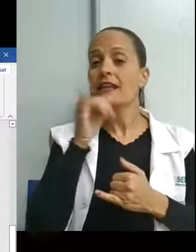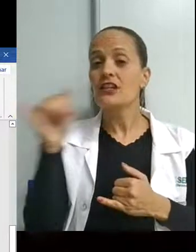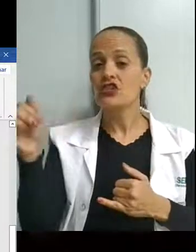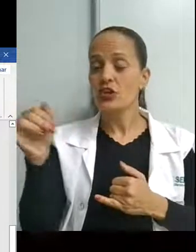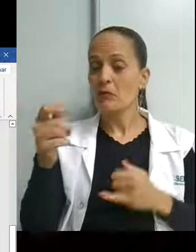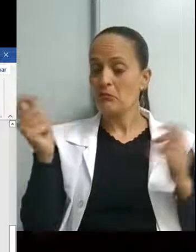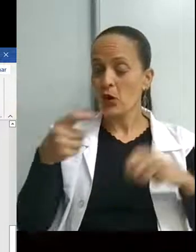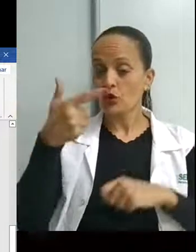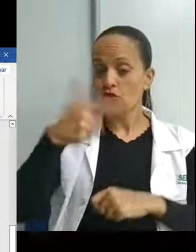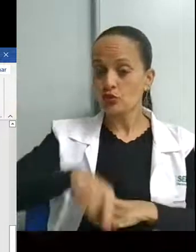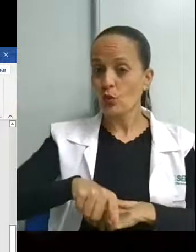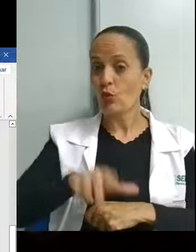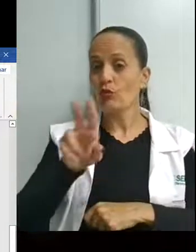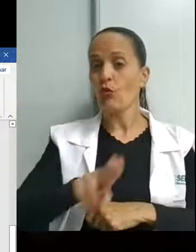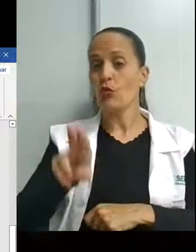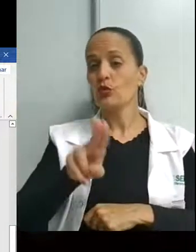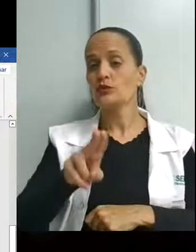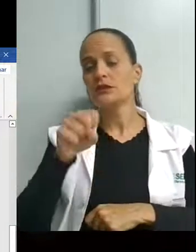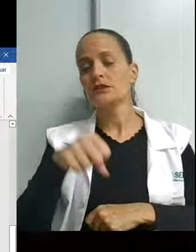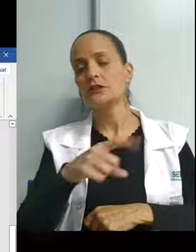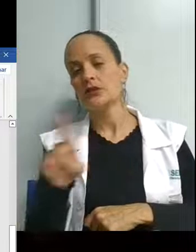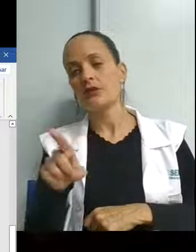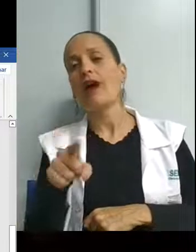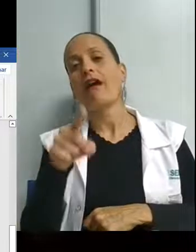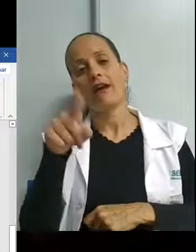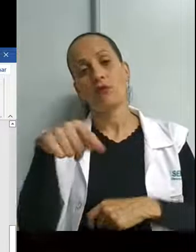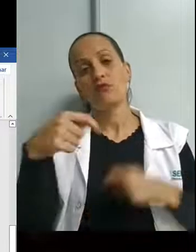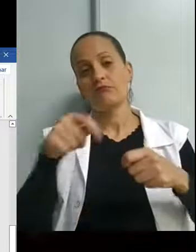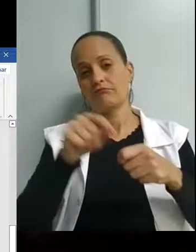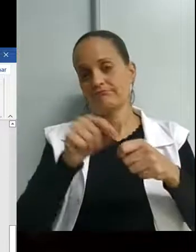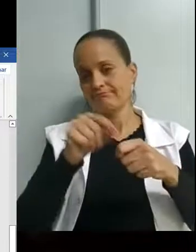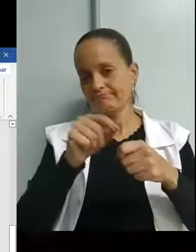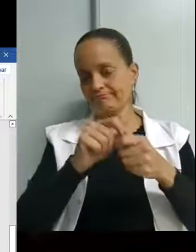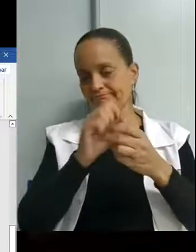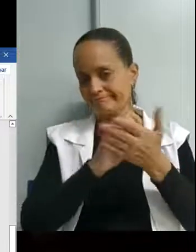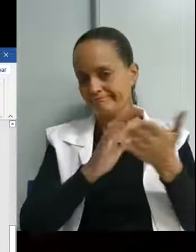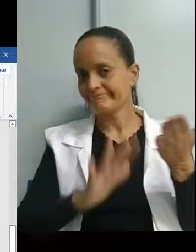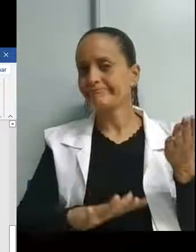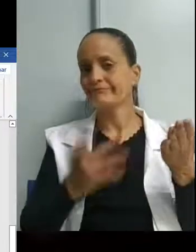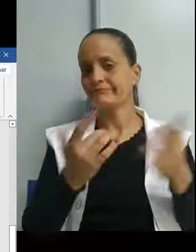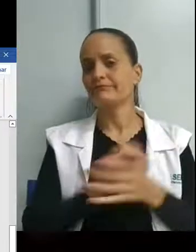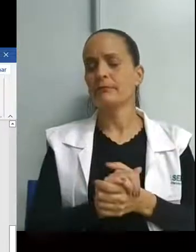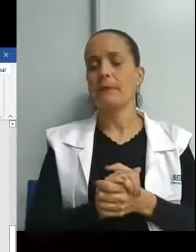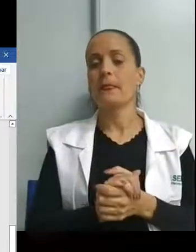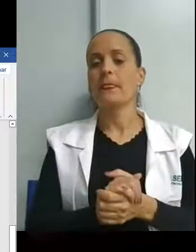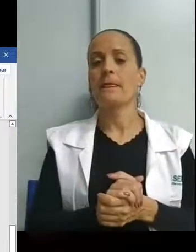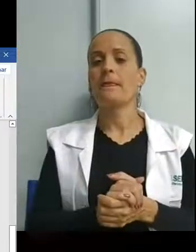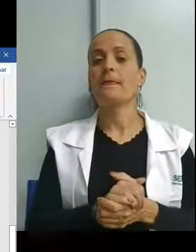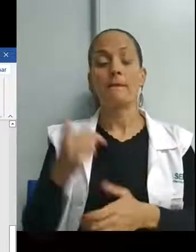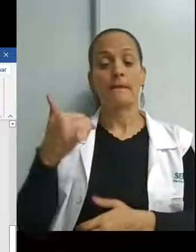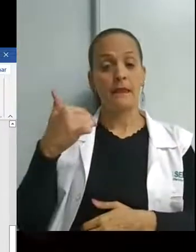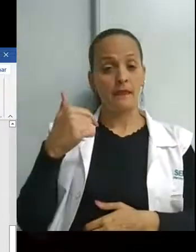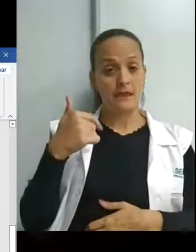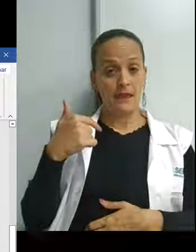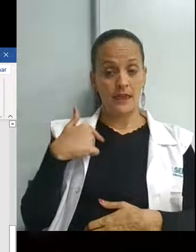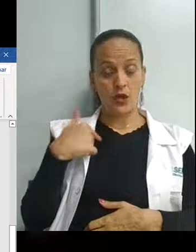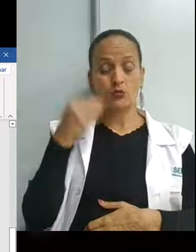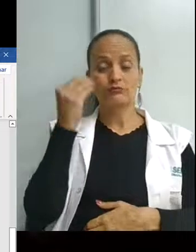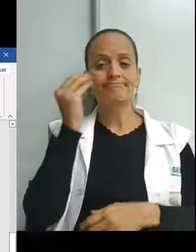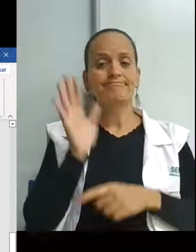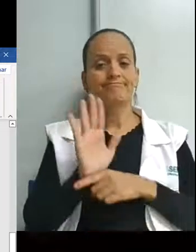aí, é isso aqui que a gente precisa fazer, né? Nessa interpretação aqui, ó, eu coloquei alguns desenhos para poder auxiliar